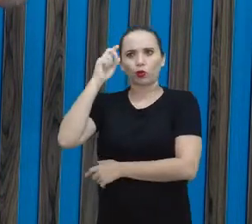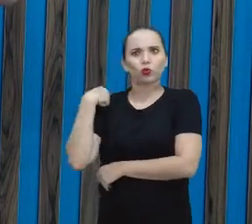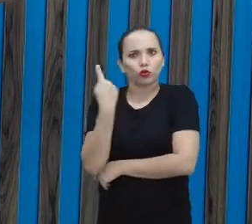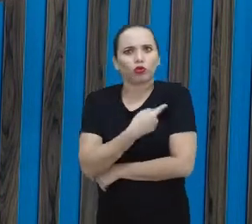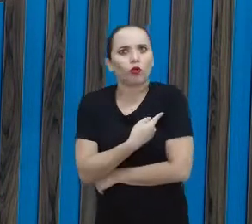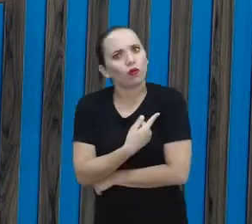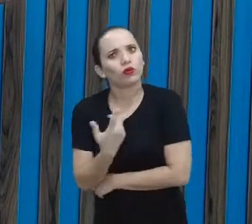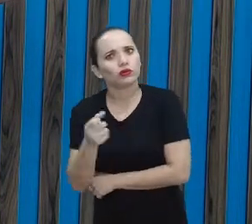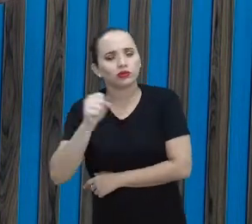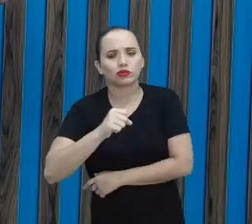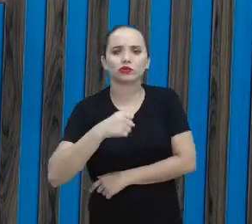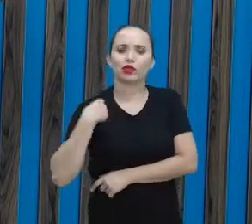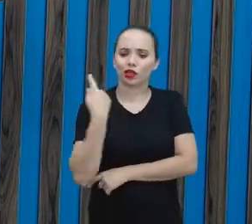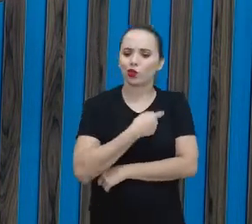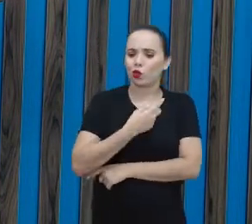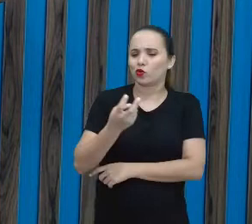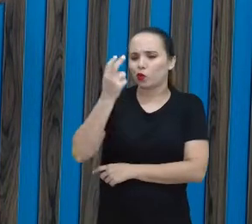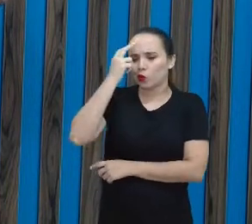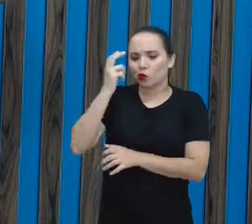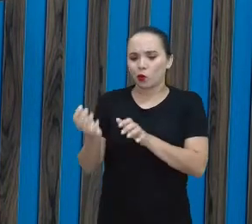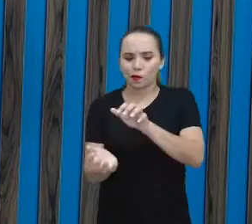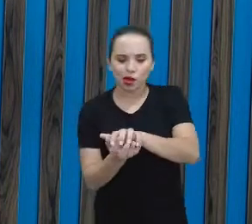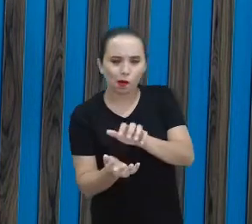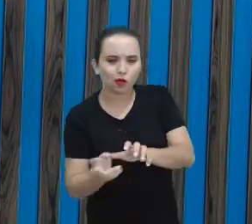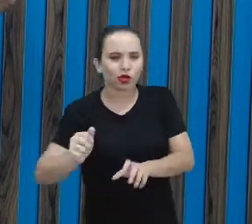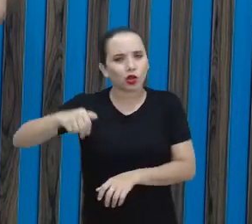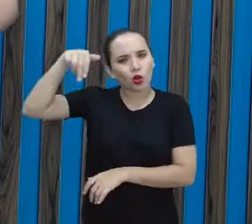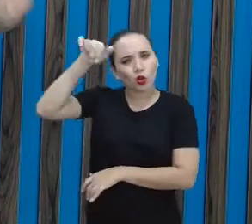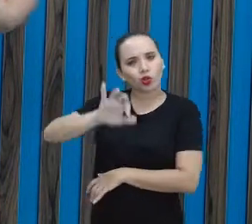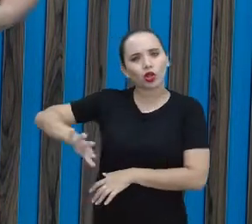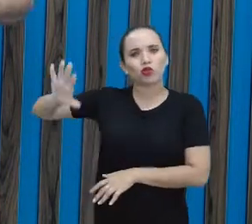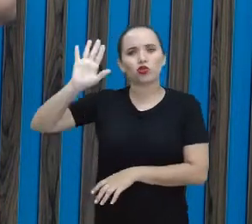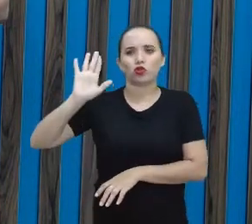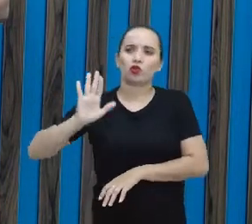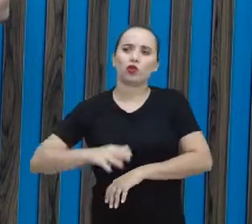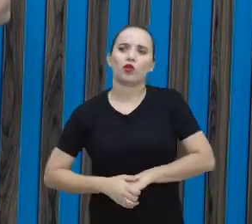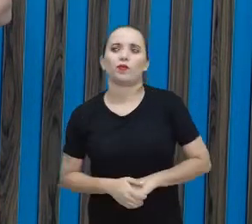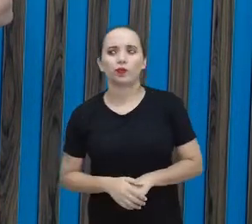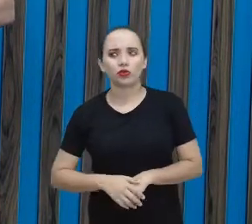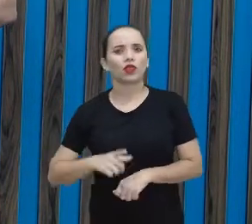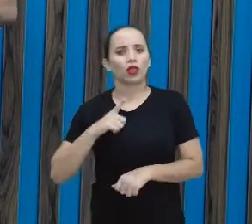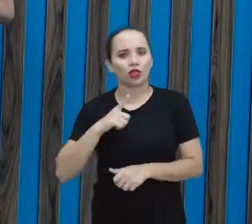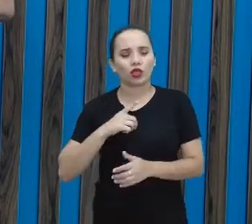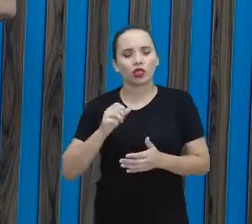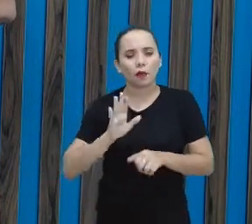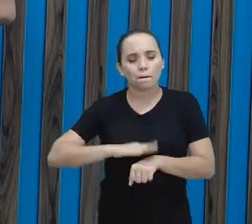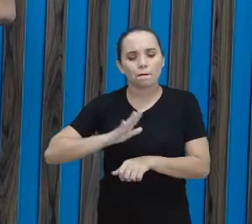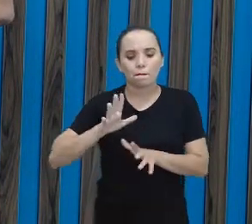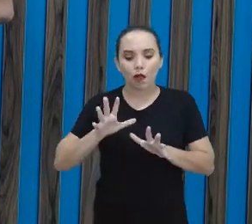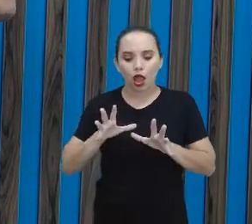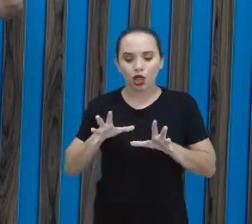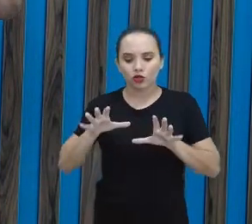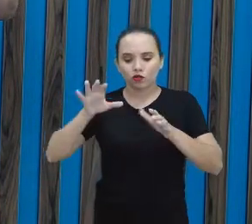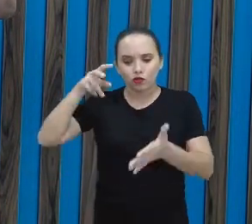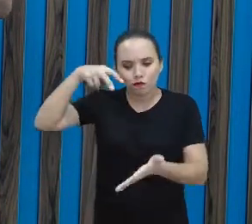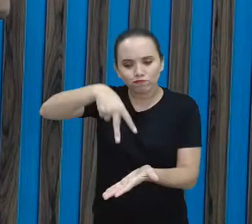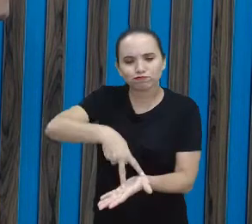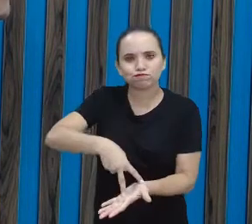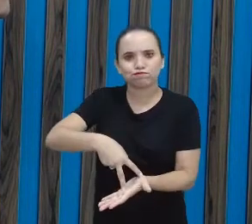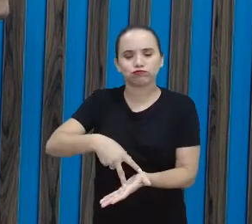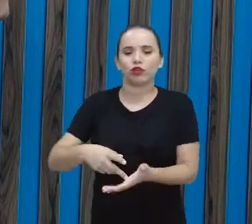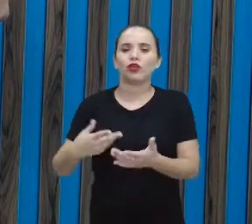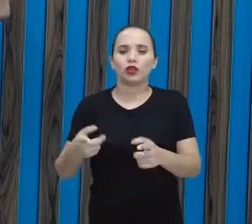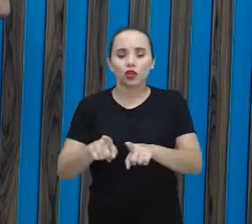né, mais pernambucana, mais nordestina, mais do povo, mais de raiz popular. E com isso, Ariano valorizou muitos